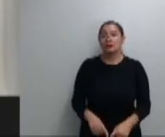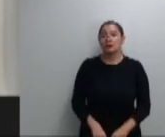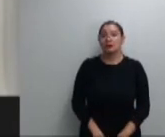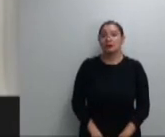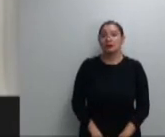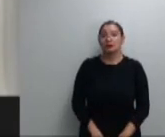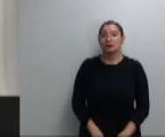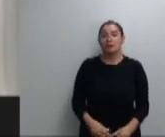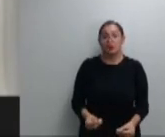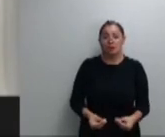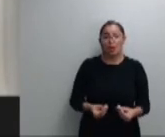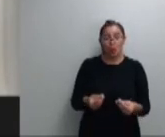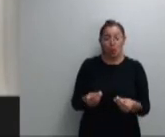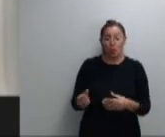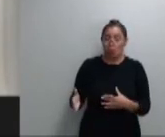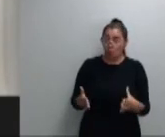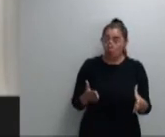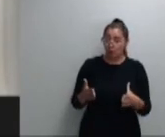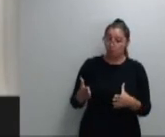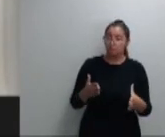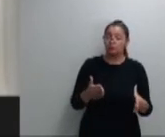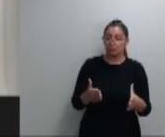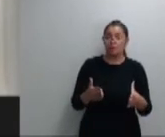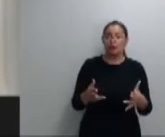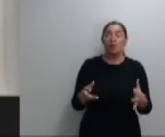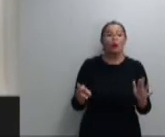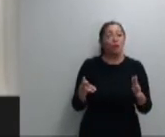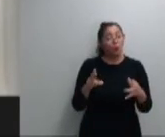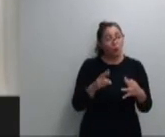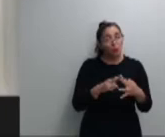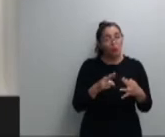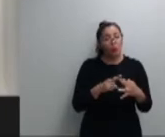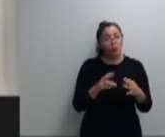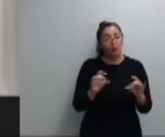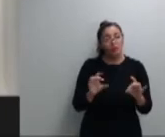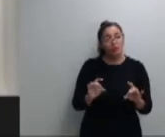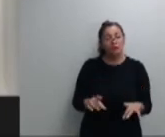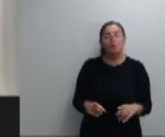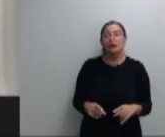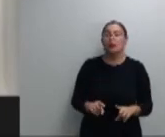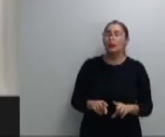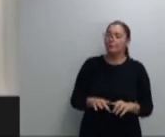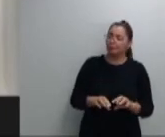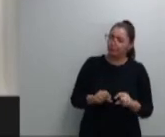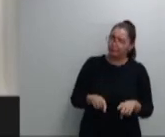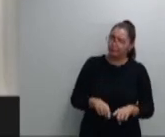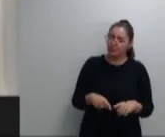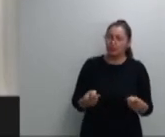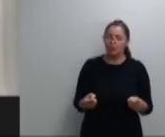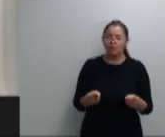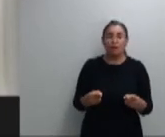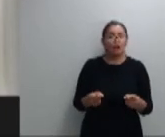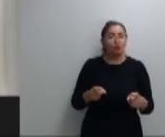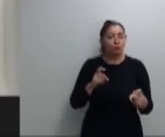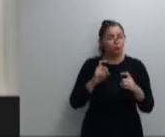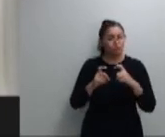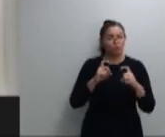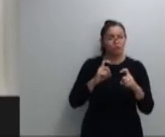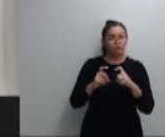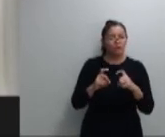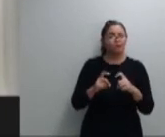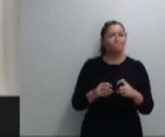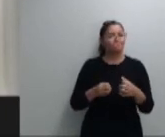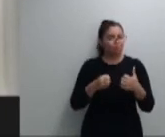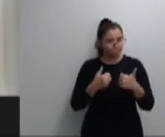do recurso do contribuinte. É claro que a solução dada pela administração é uma solução legal. Acho que sim,